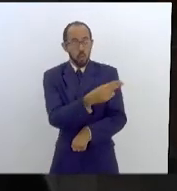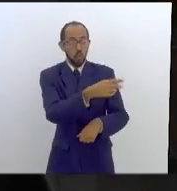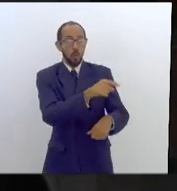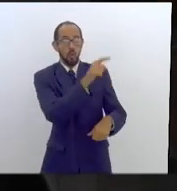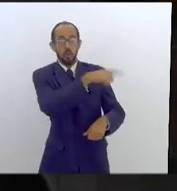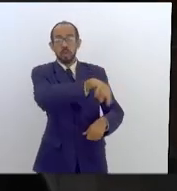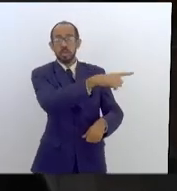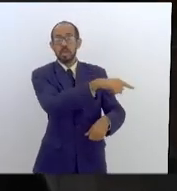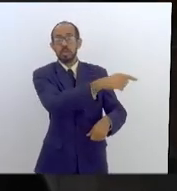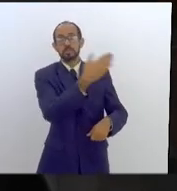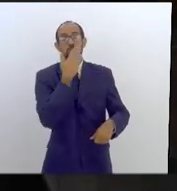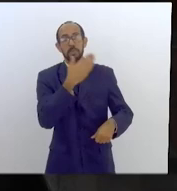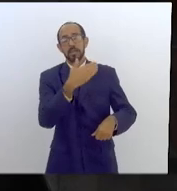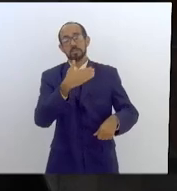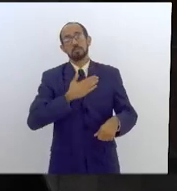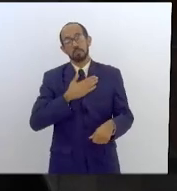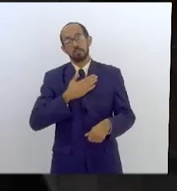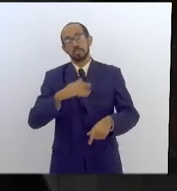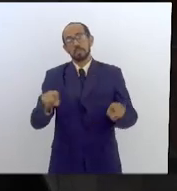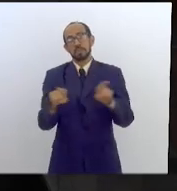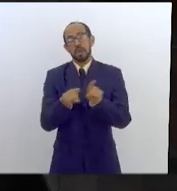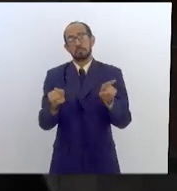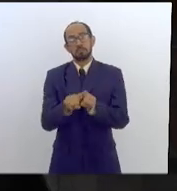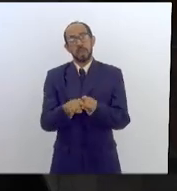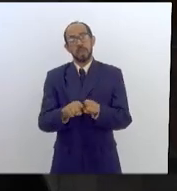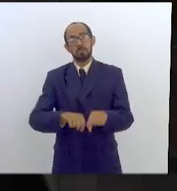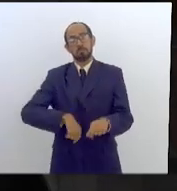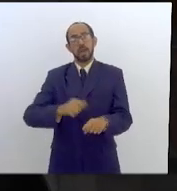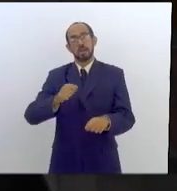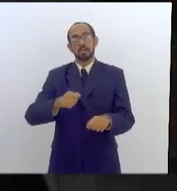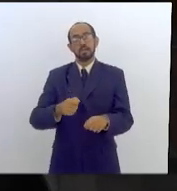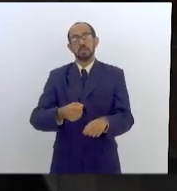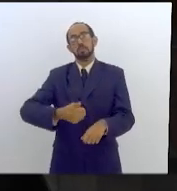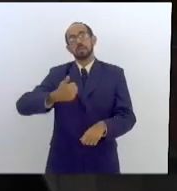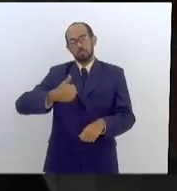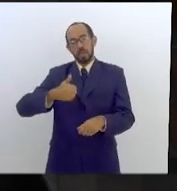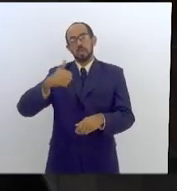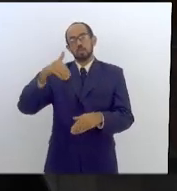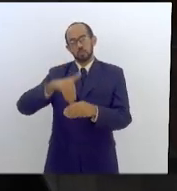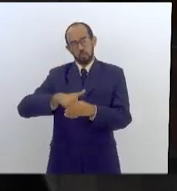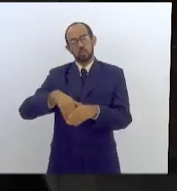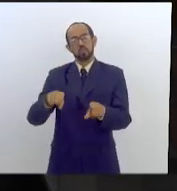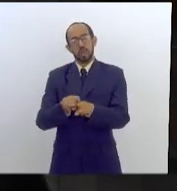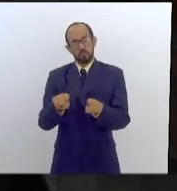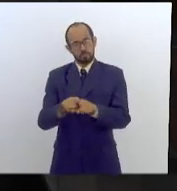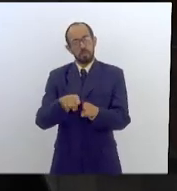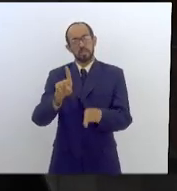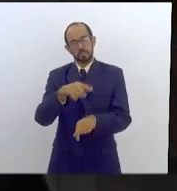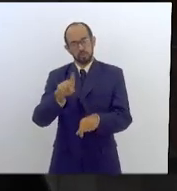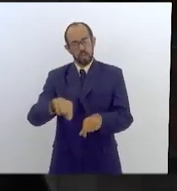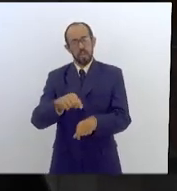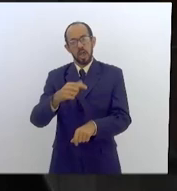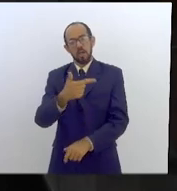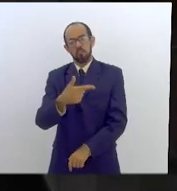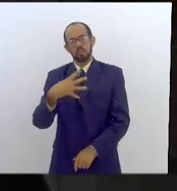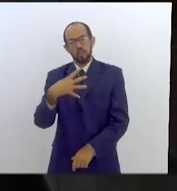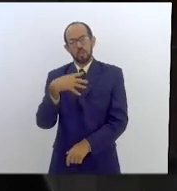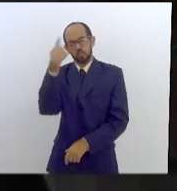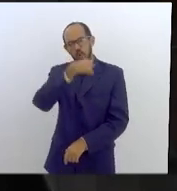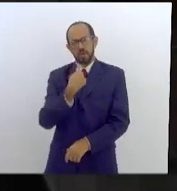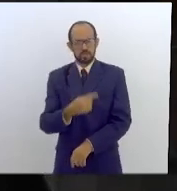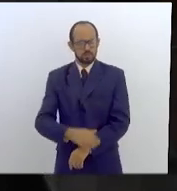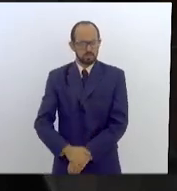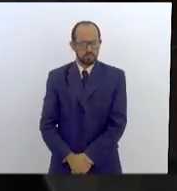a ditar A petição inicial para que o pedido abranja ambos os turnos das eleições no prazo 24 horas ou seja